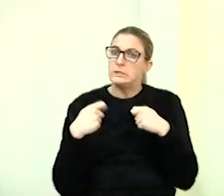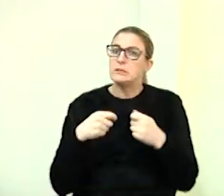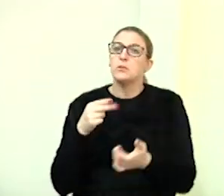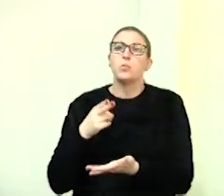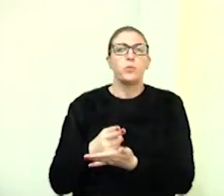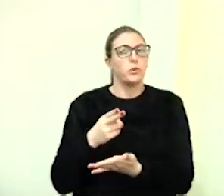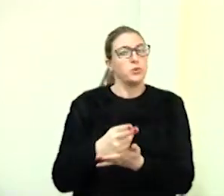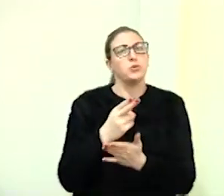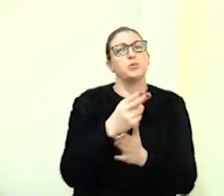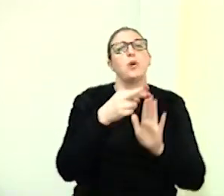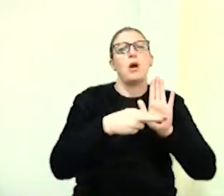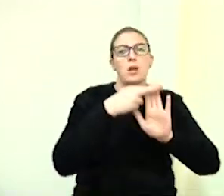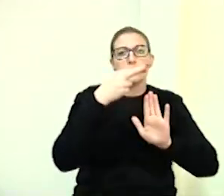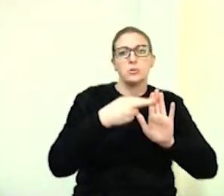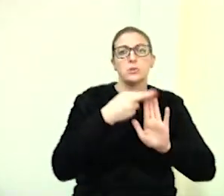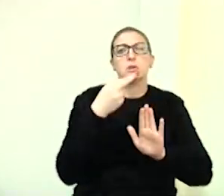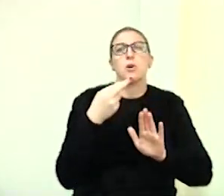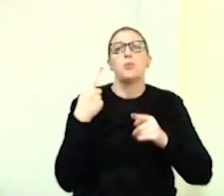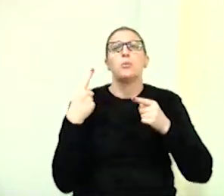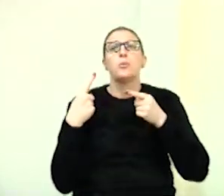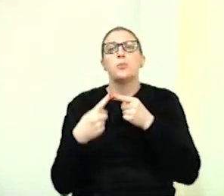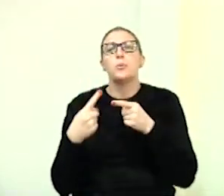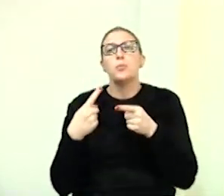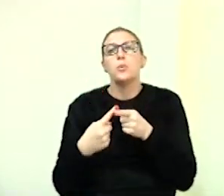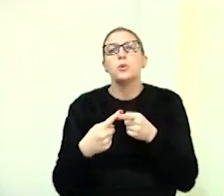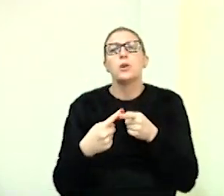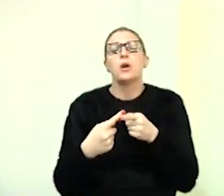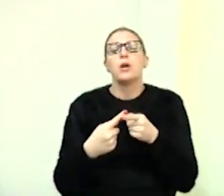precisamos manter pelo desafio de nos